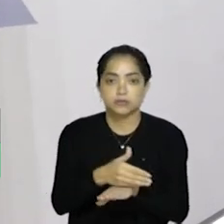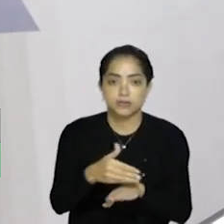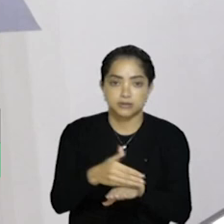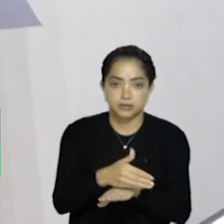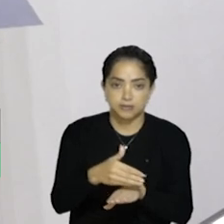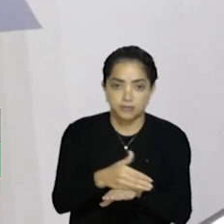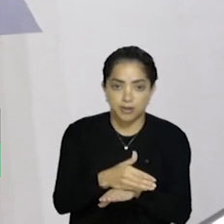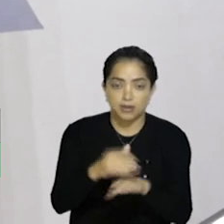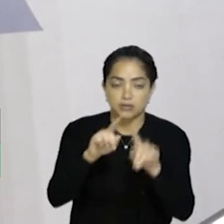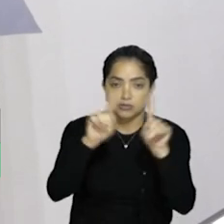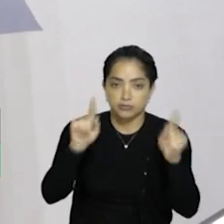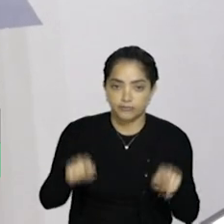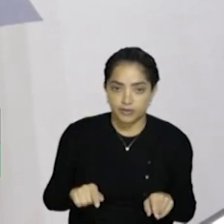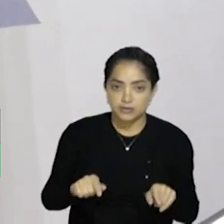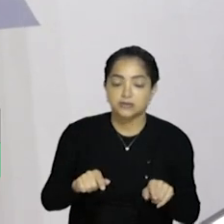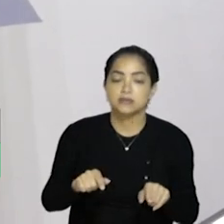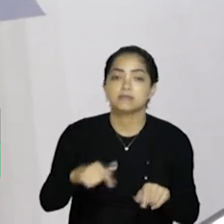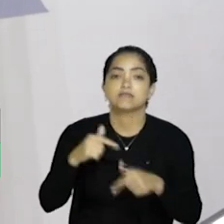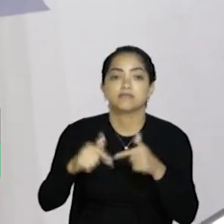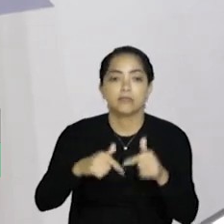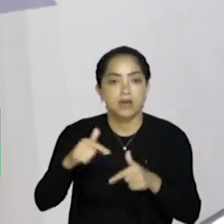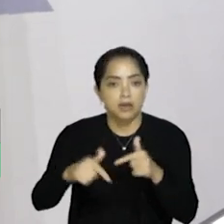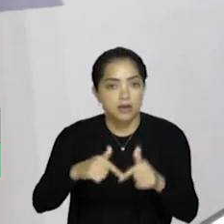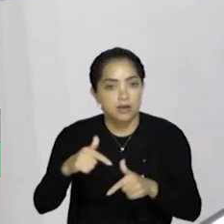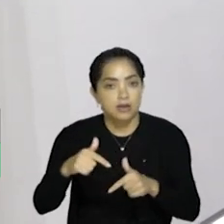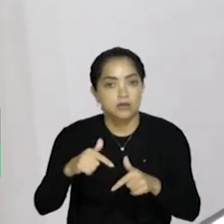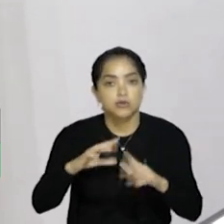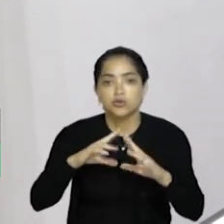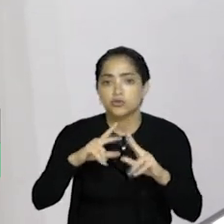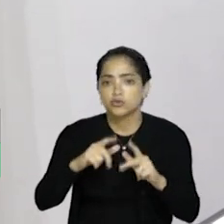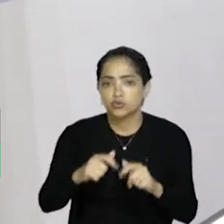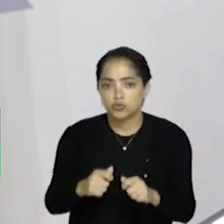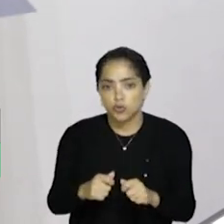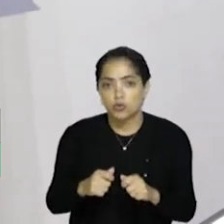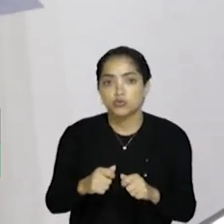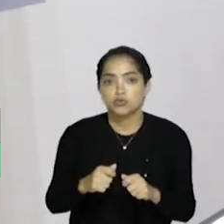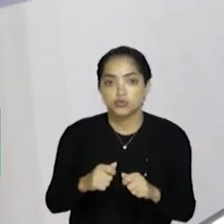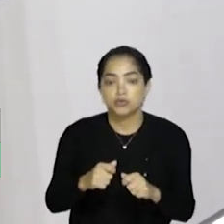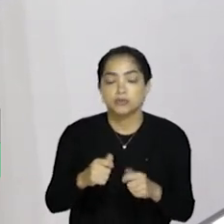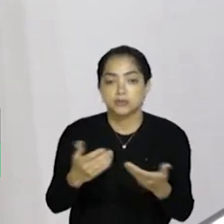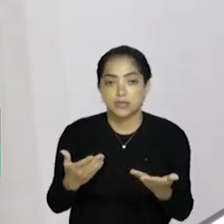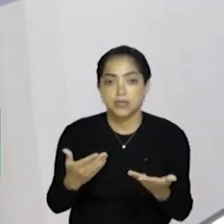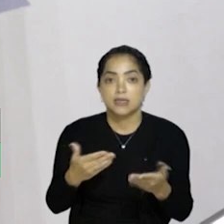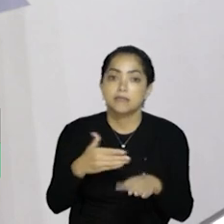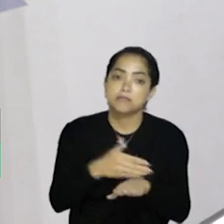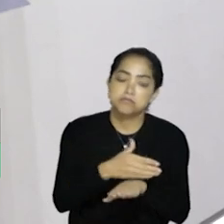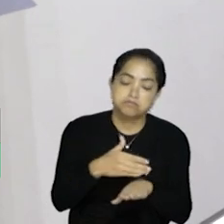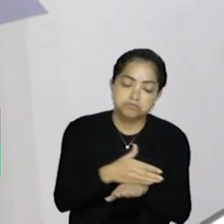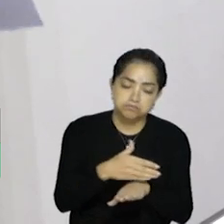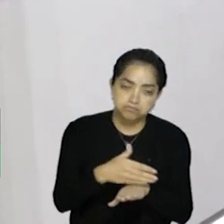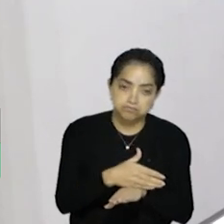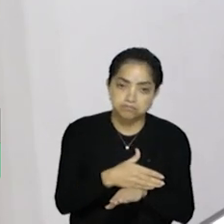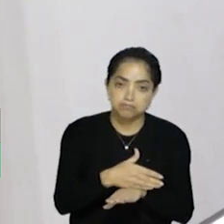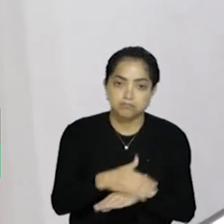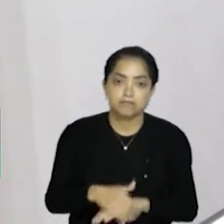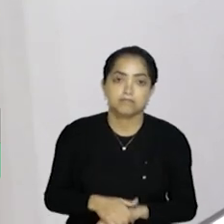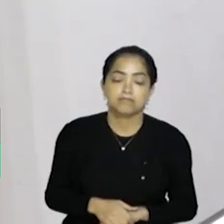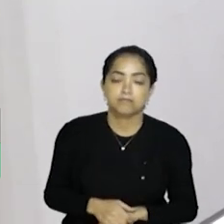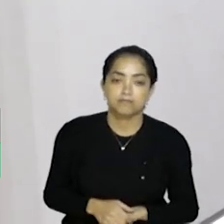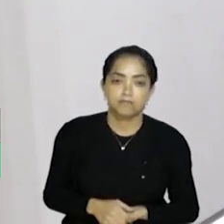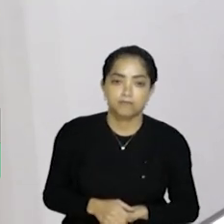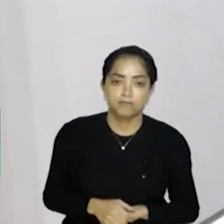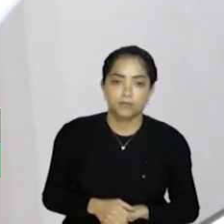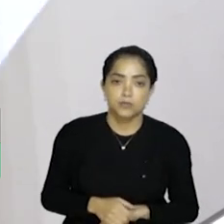funcionário do Judiciário todos que tiveram algum tipo de participação e nós